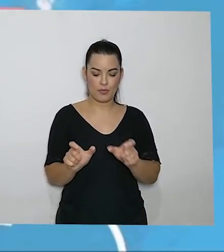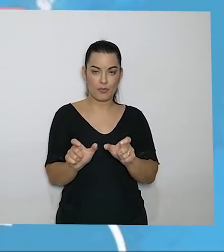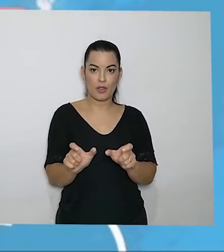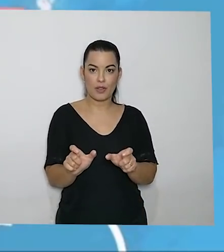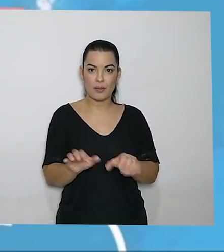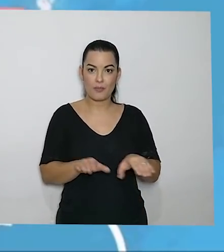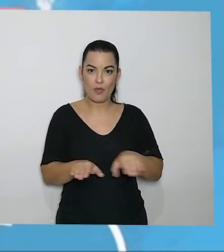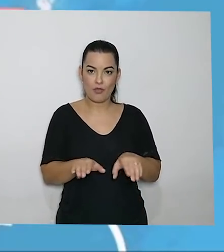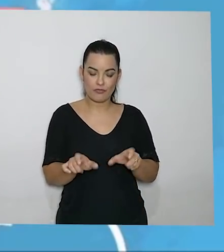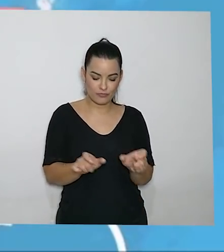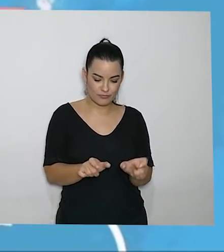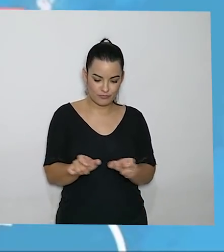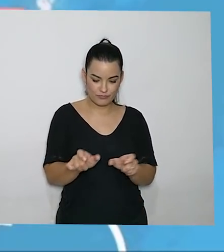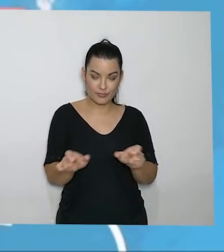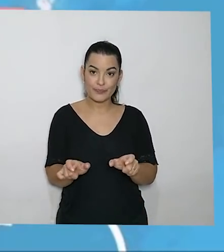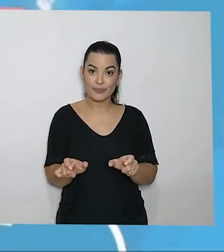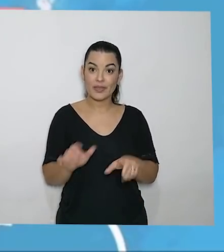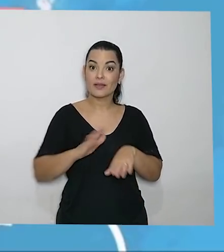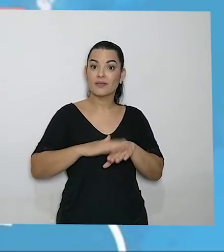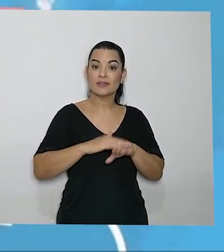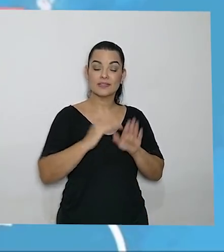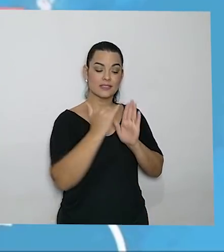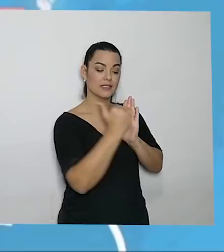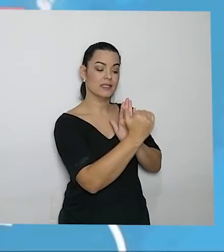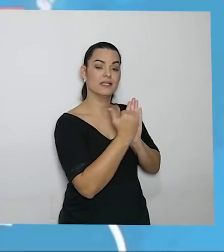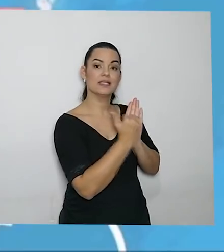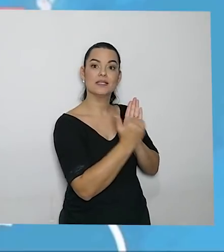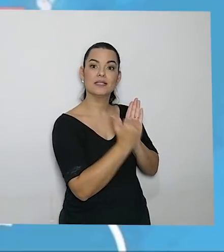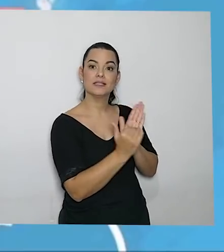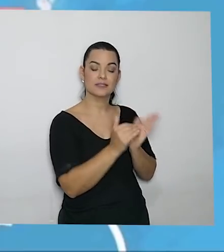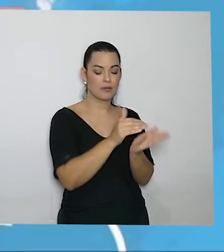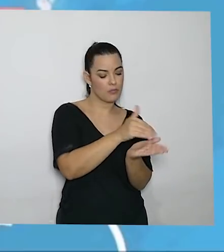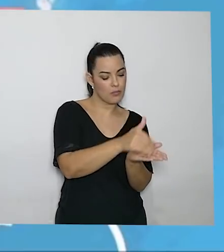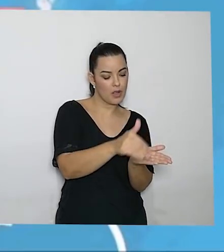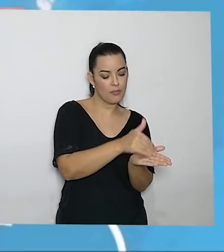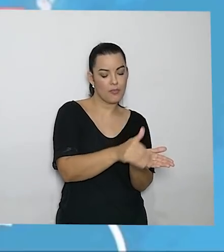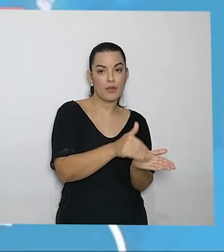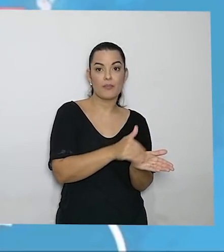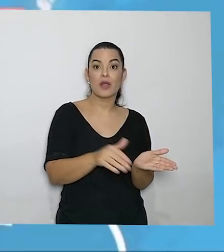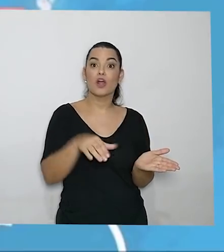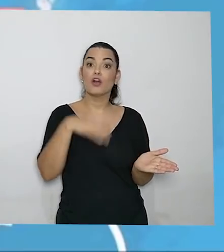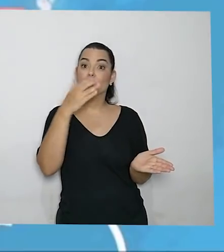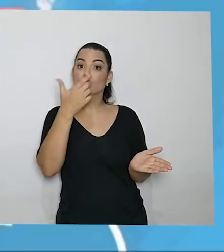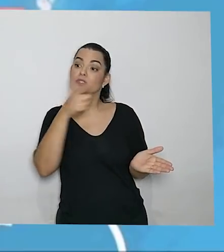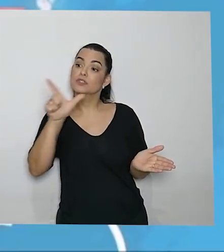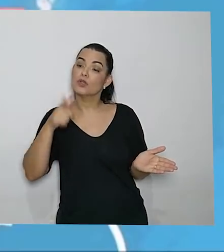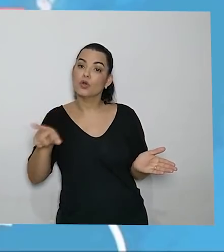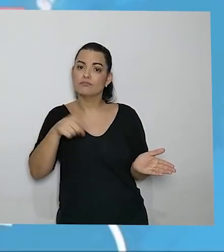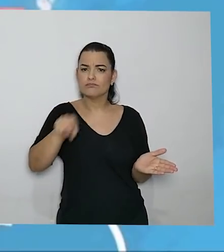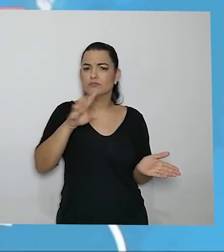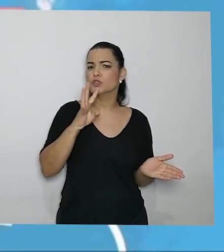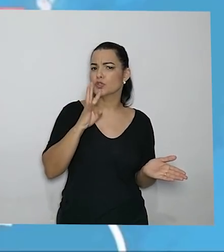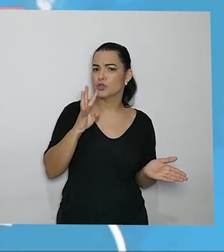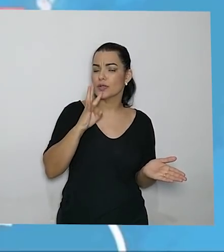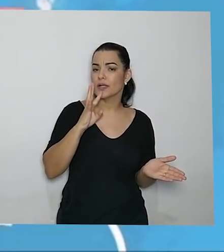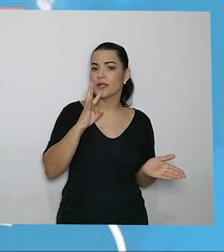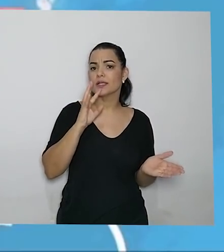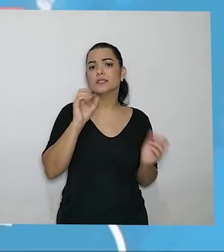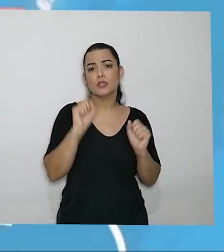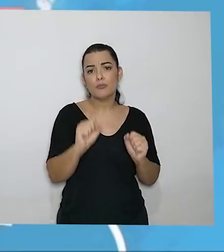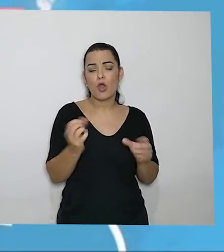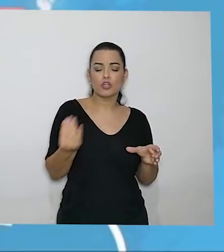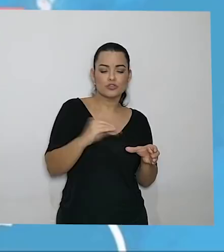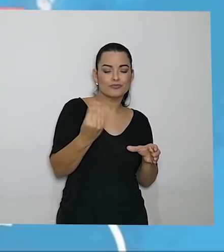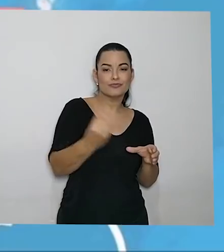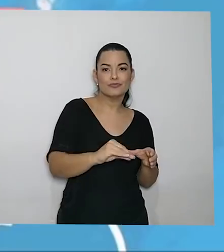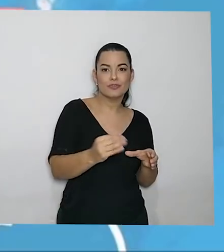para fazer uma lista com outros nomes de frutas que conhece e que podem ter na salada de